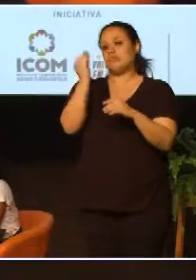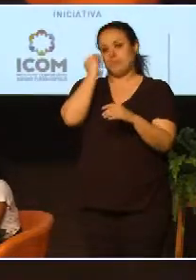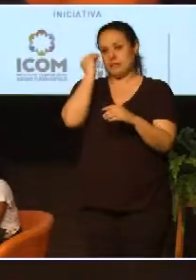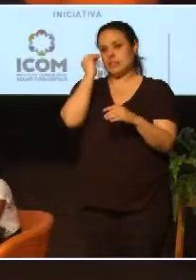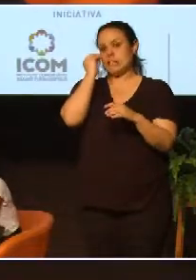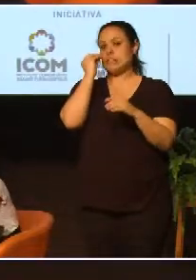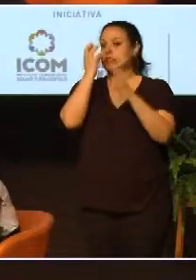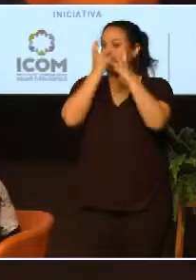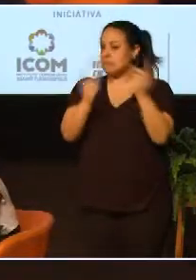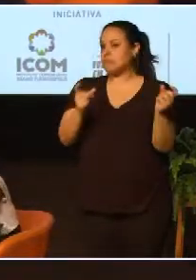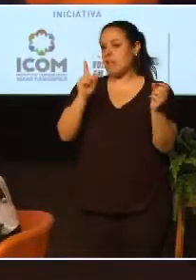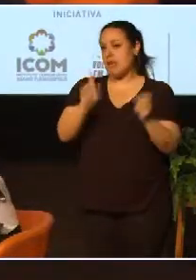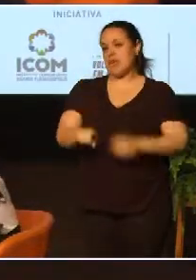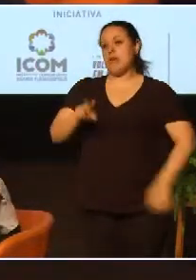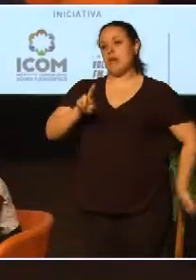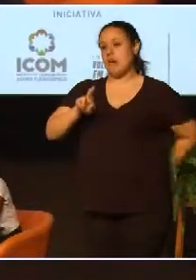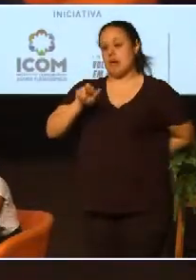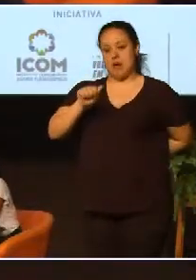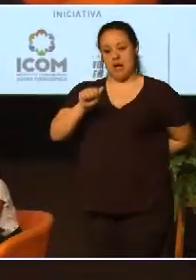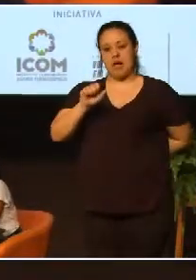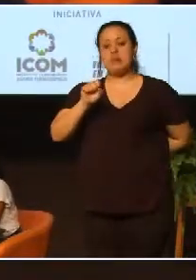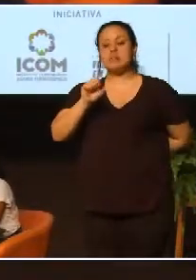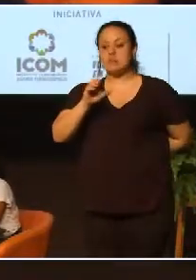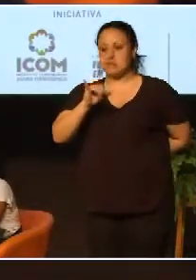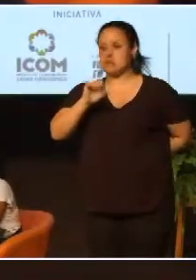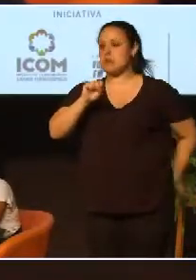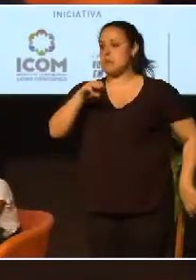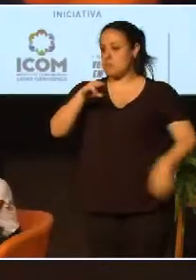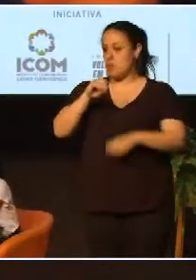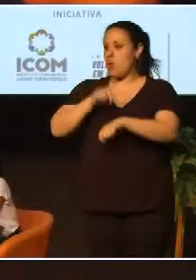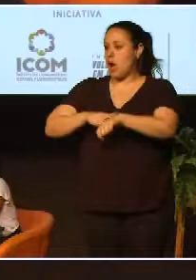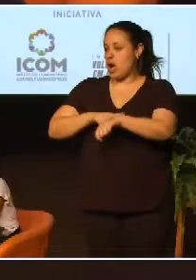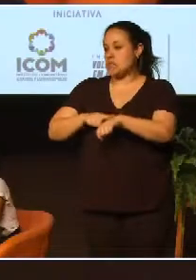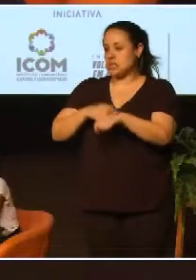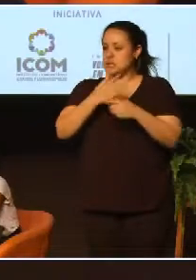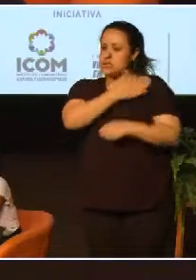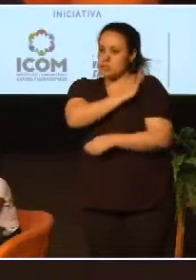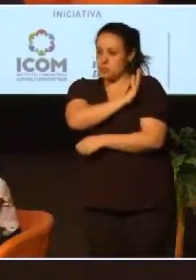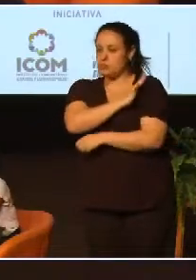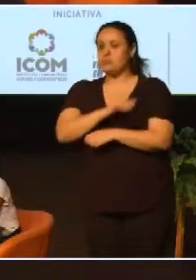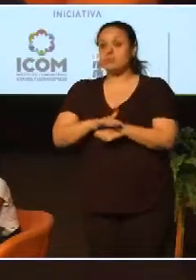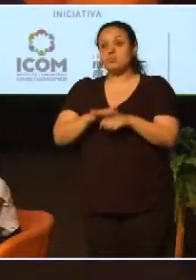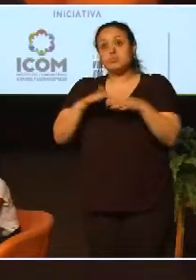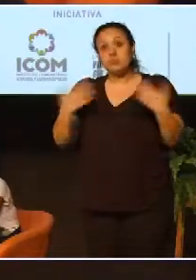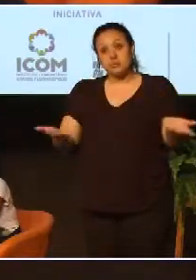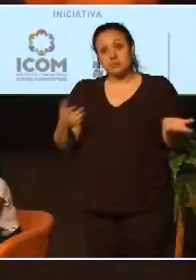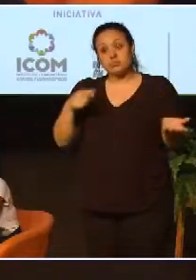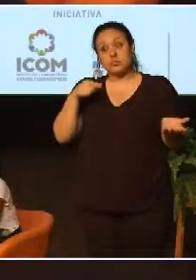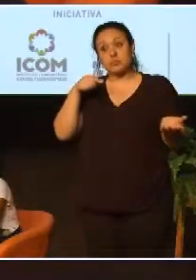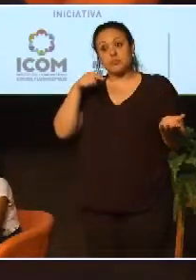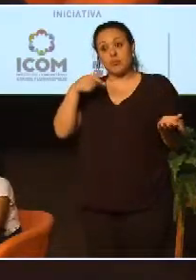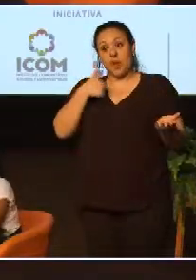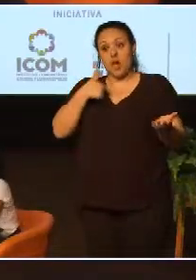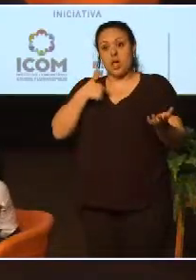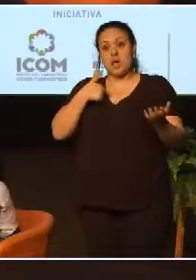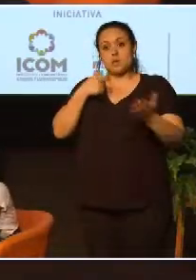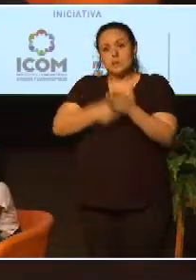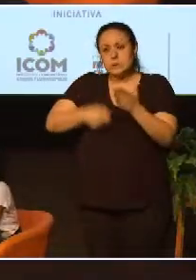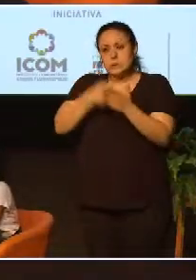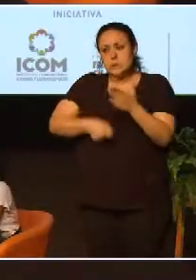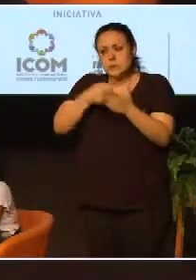assim, né? A gente vive no Brasil, vive em outros contextos, mas de que forma que essa história do enfrentamento ao racismo se relaciona com a minha